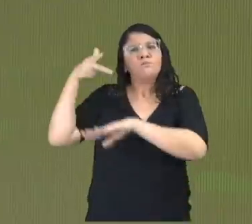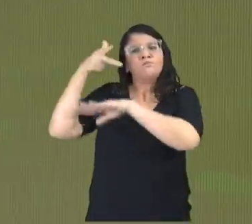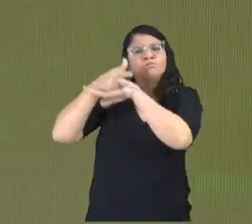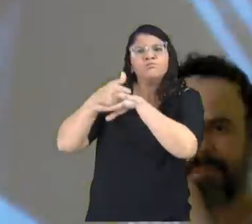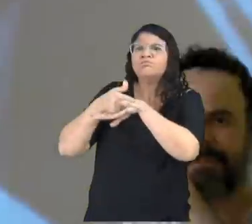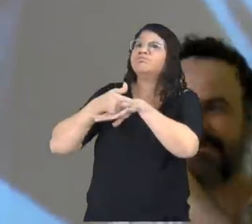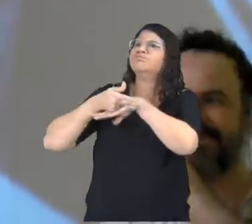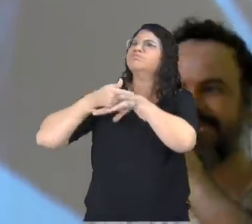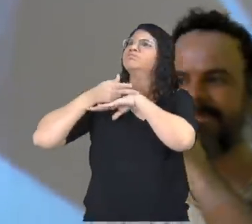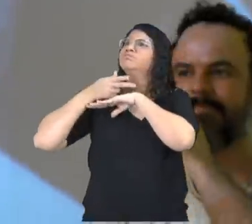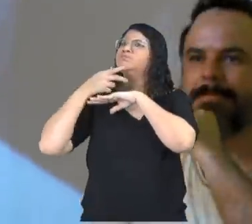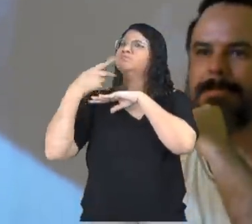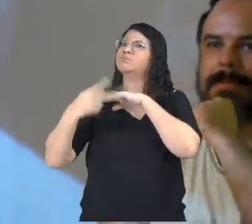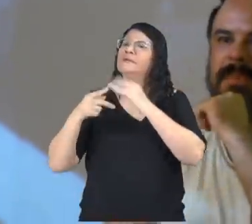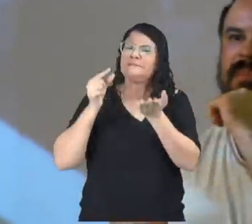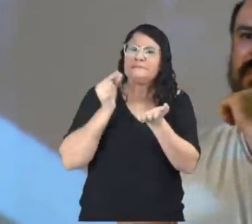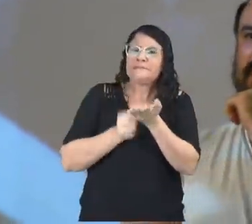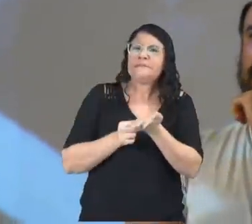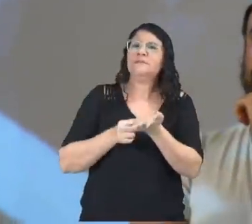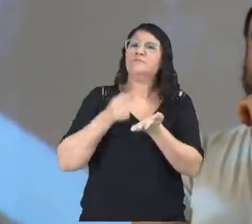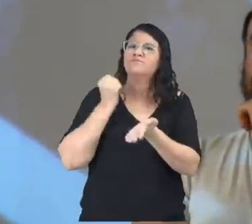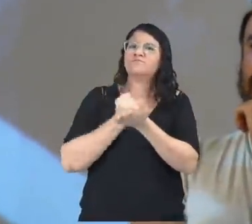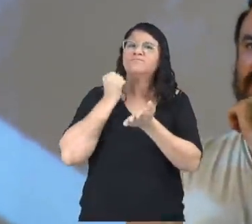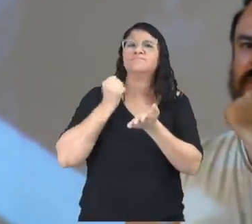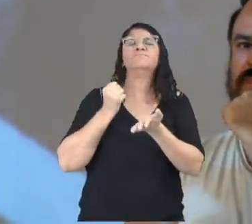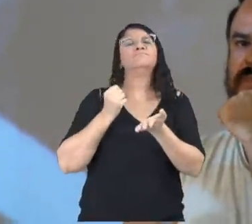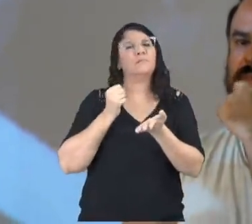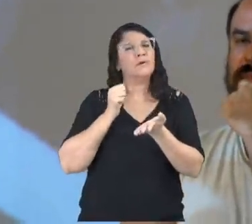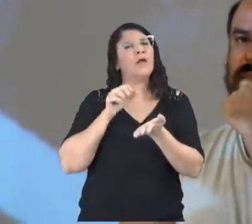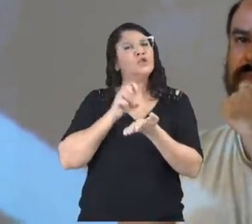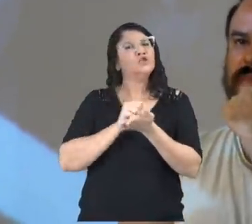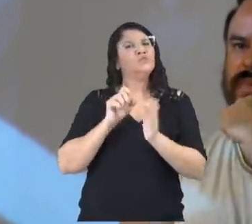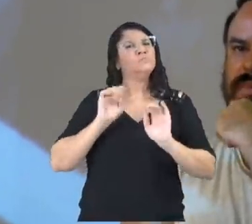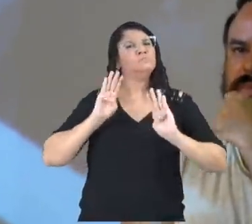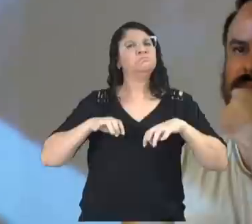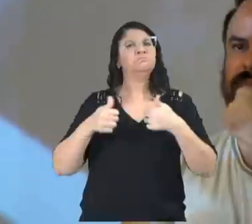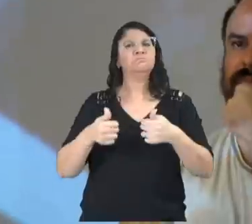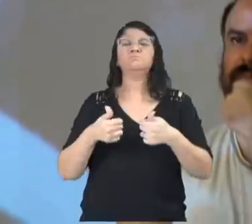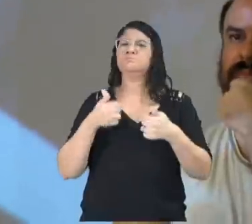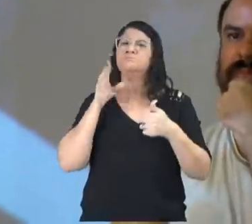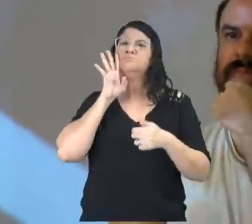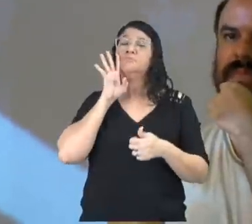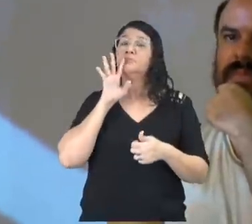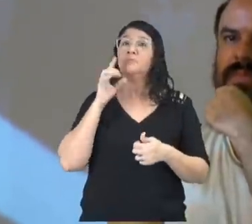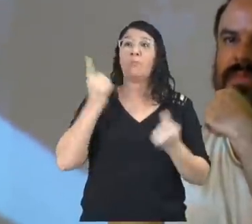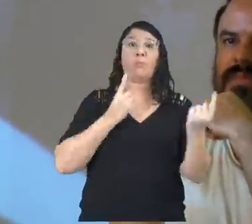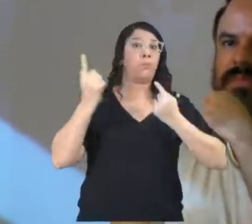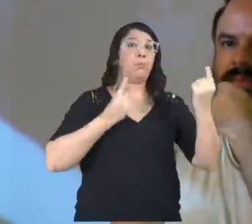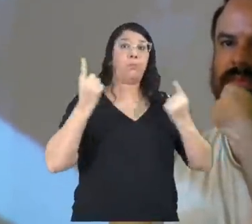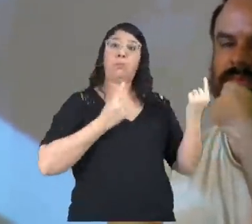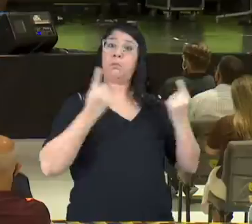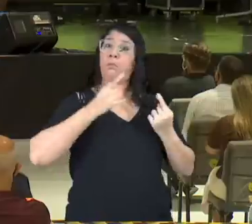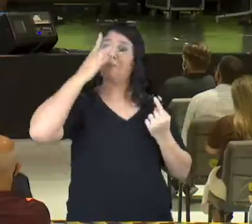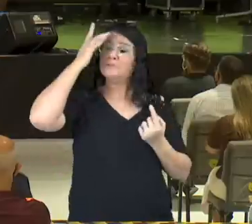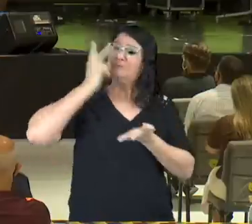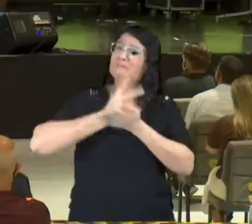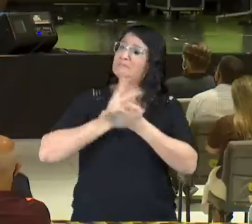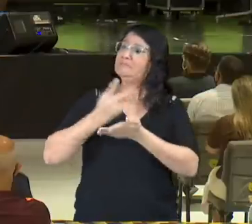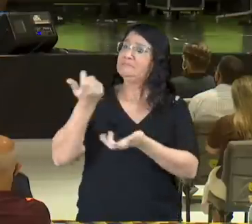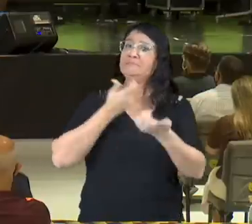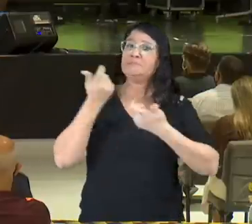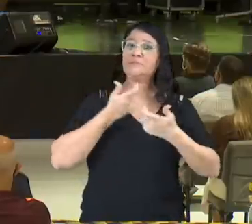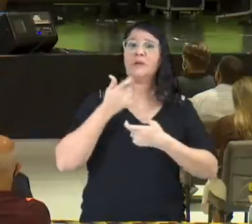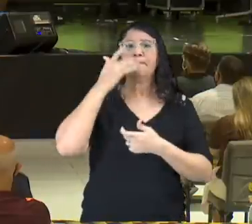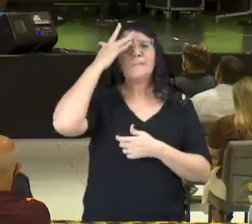selo, com registro, negócio bem bacana. E eu não ouvi duas nem três vezes, eu ouvi 10 ou 15 ou 20 vezes,